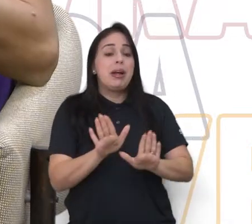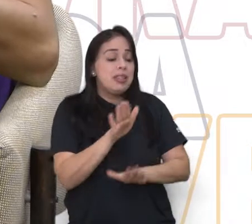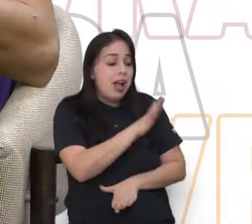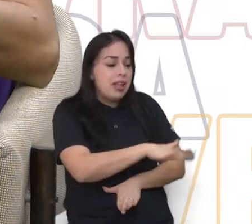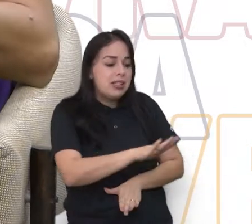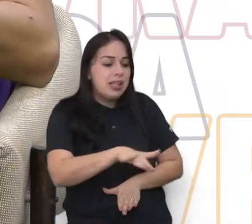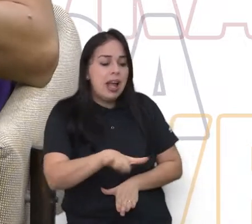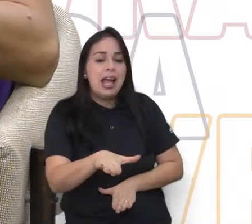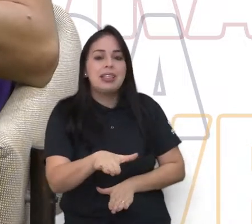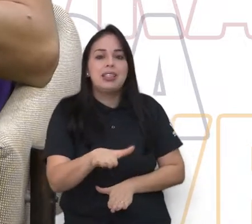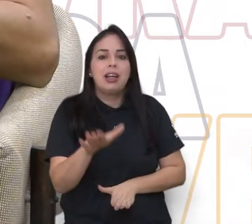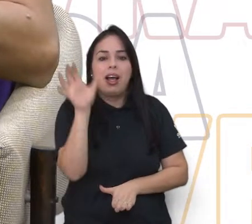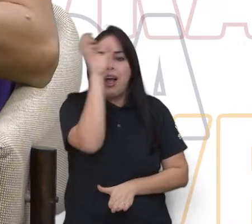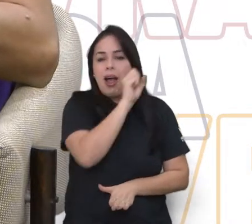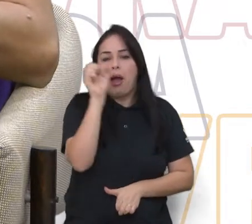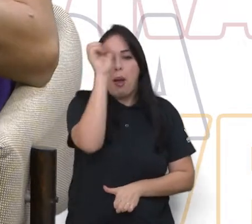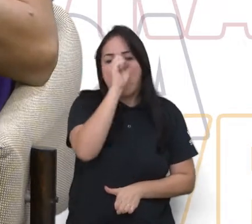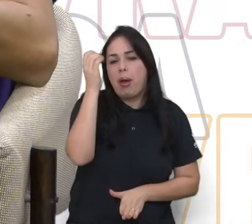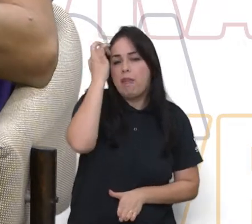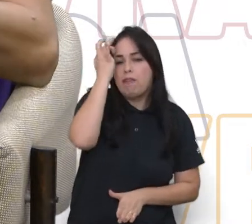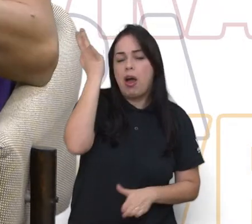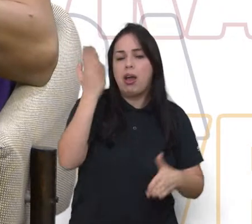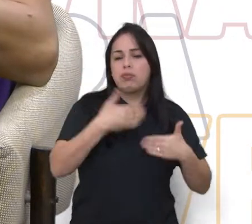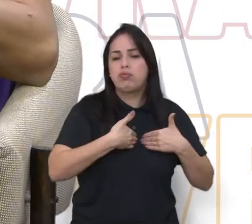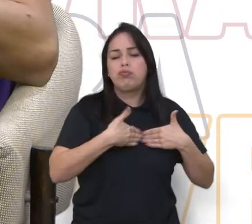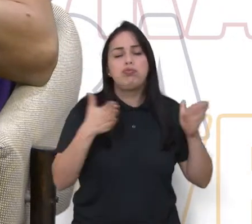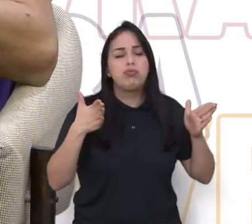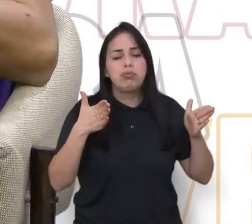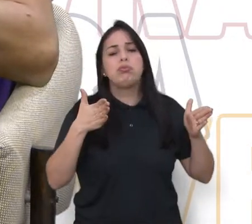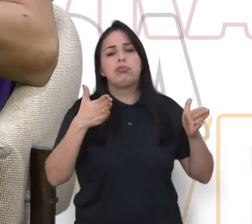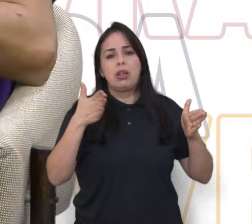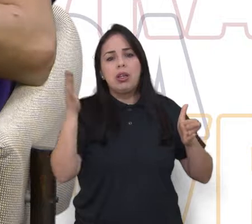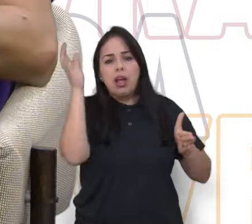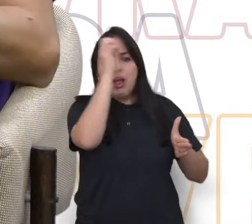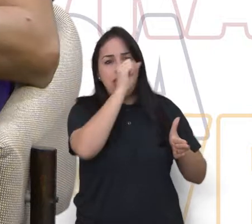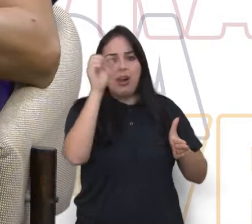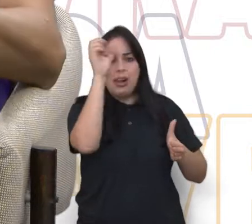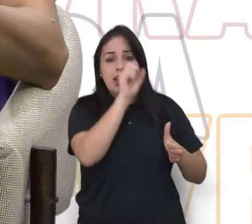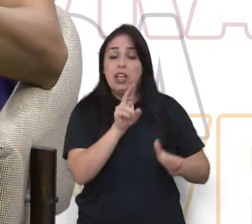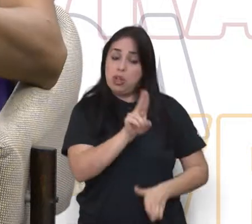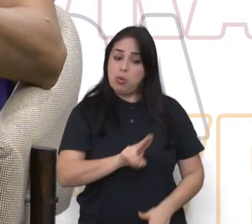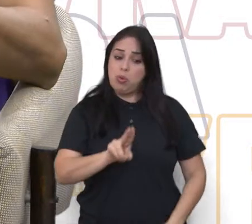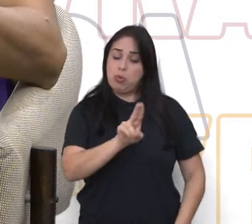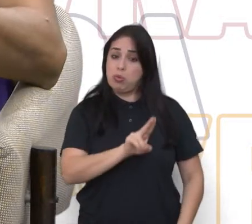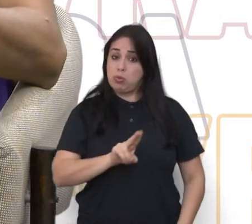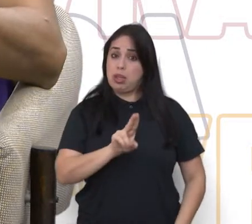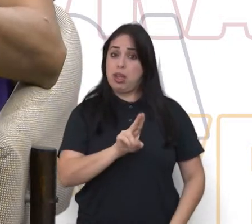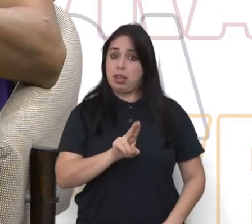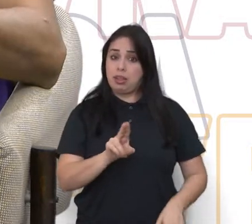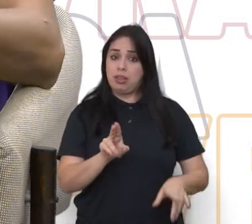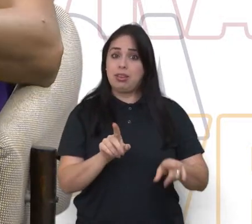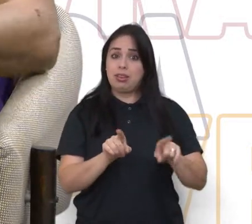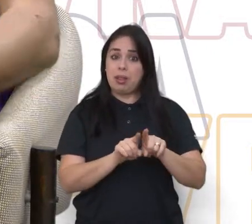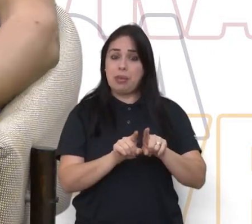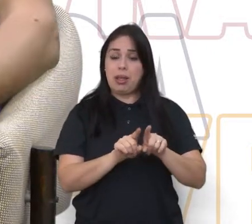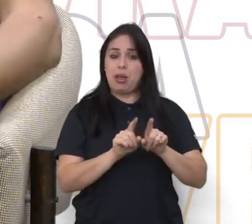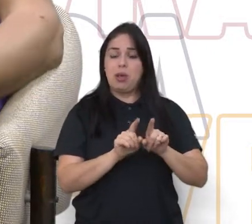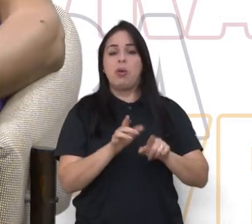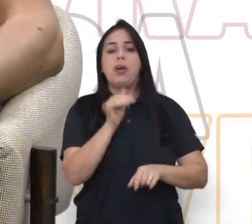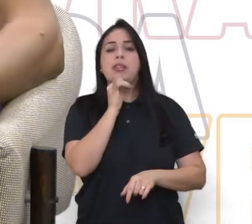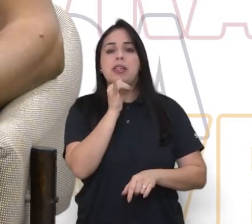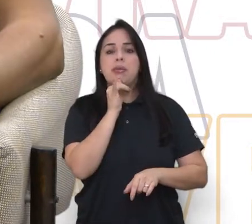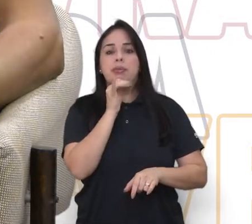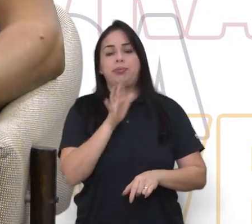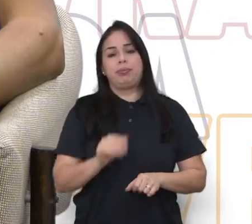ela está muito aberta a isso, a receber essa informação e já começar a utilizar dentro do seu comportamento. Então, se